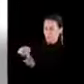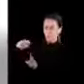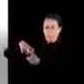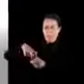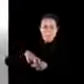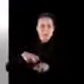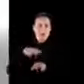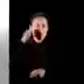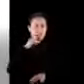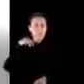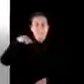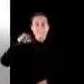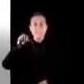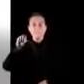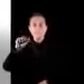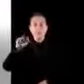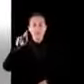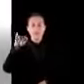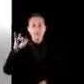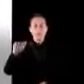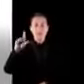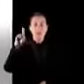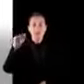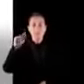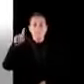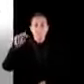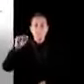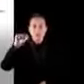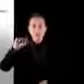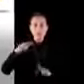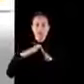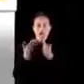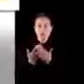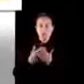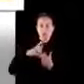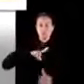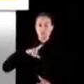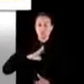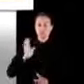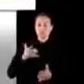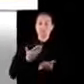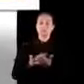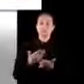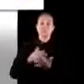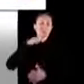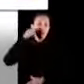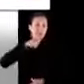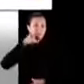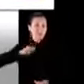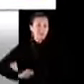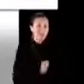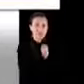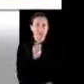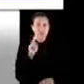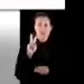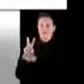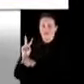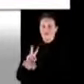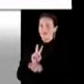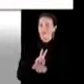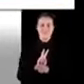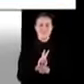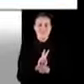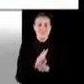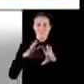Ele bateu e pisoteou Dona Maria da Paz Chaves Bertoldo, na escola particular em que ele estudava. O advogado de Duarte